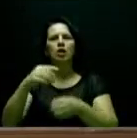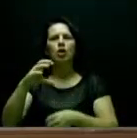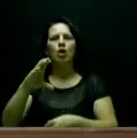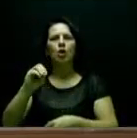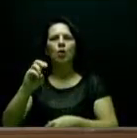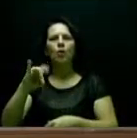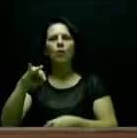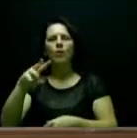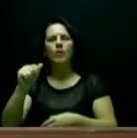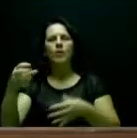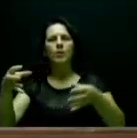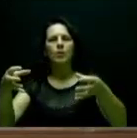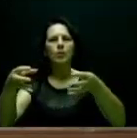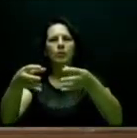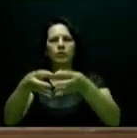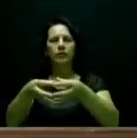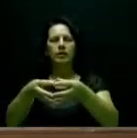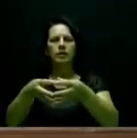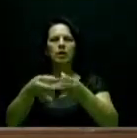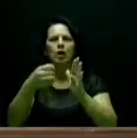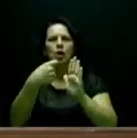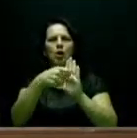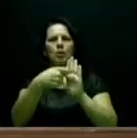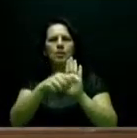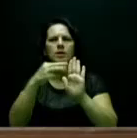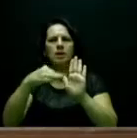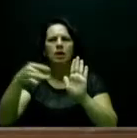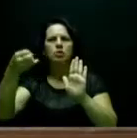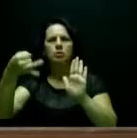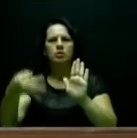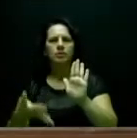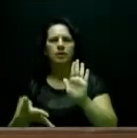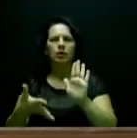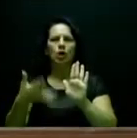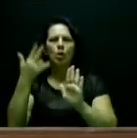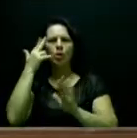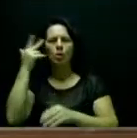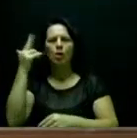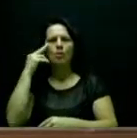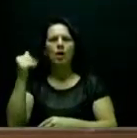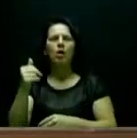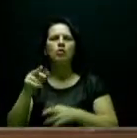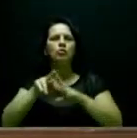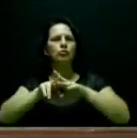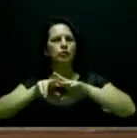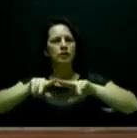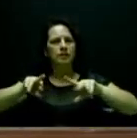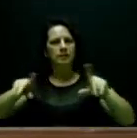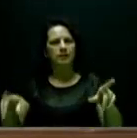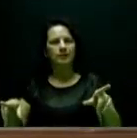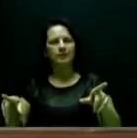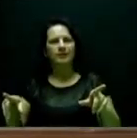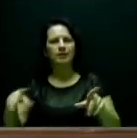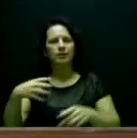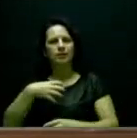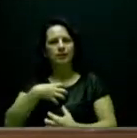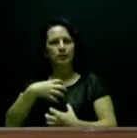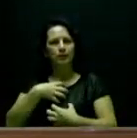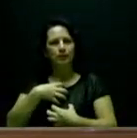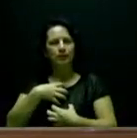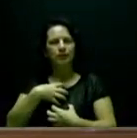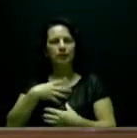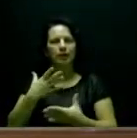convivência, quando ele fala aqui na mensagem explicativa que o normal é ser diferente, de forma a